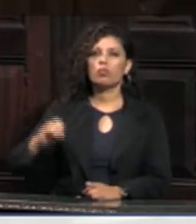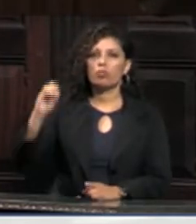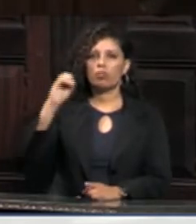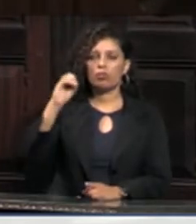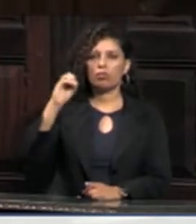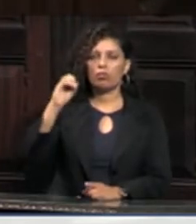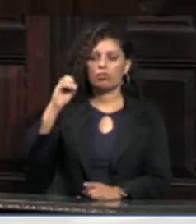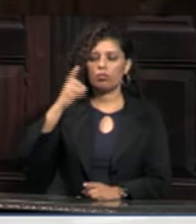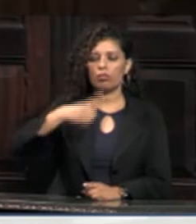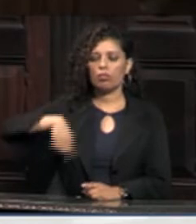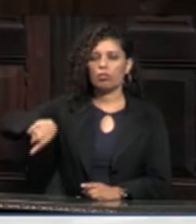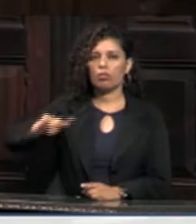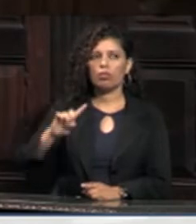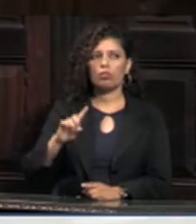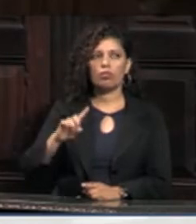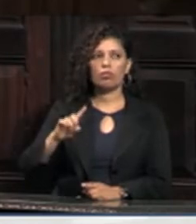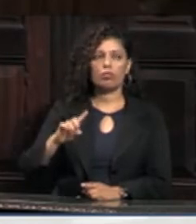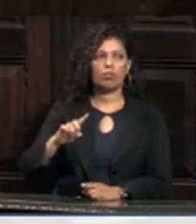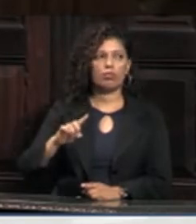estamos